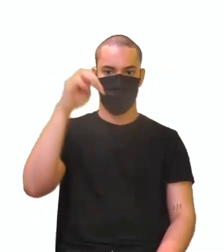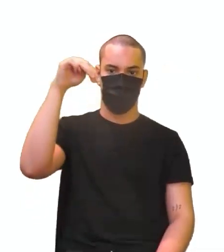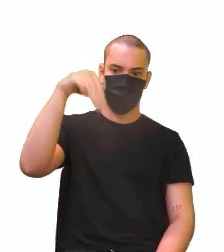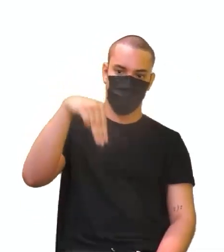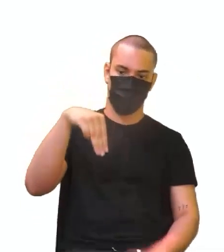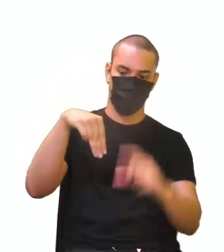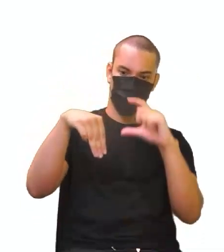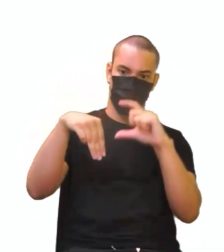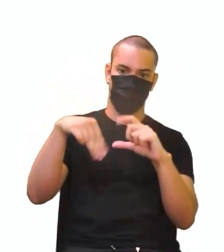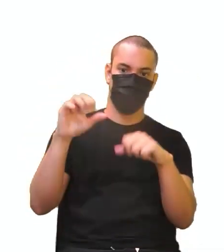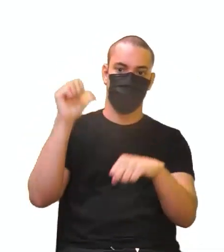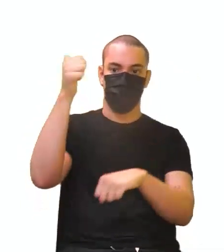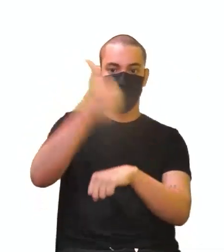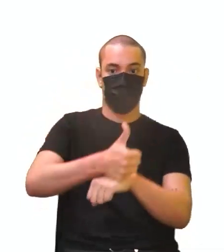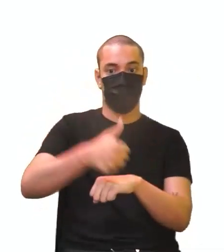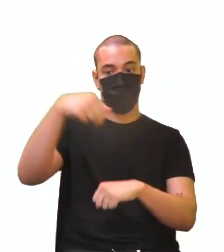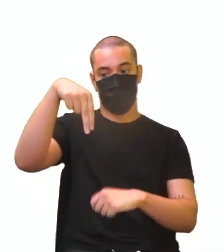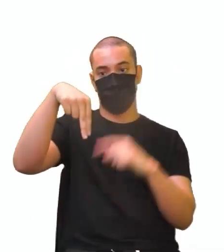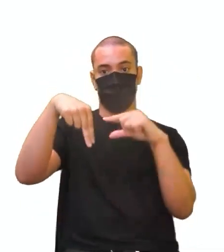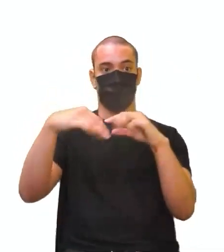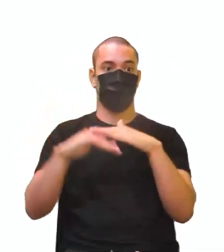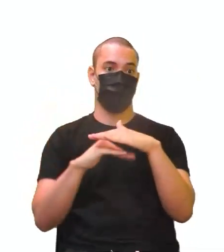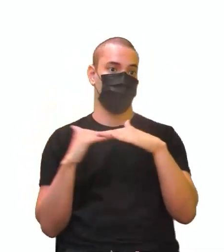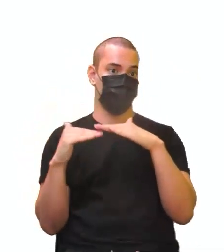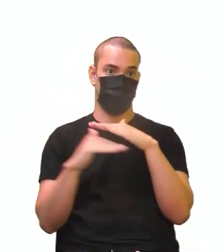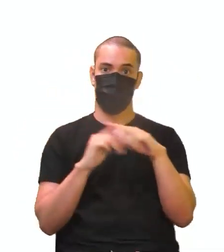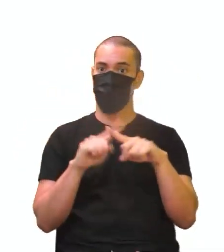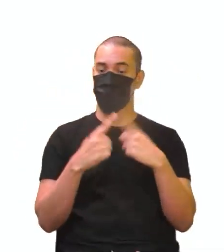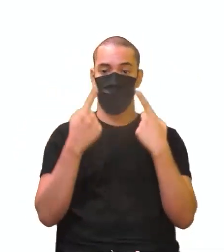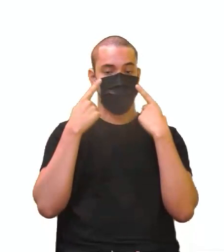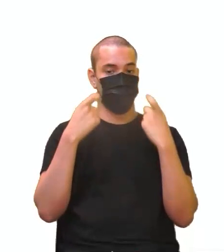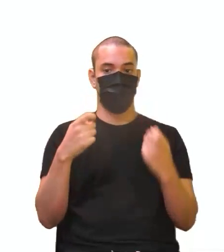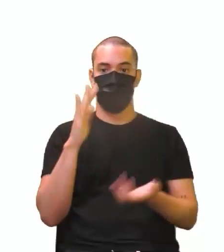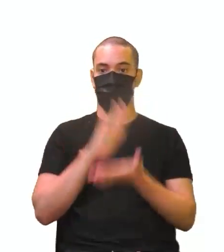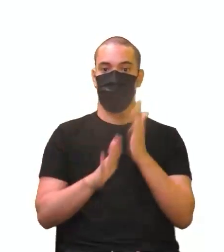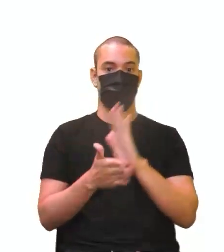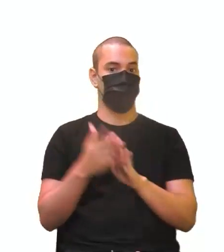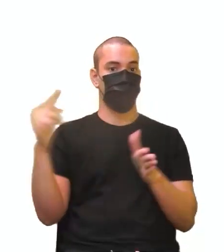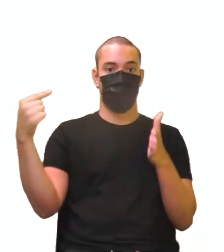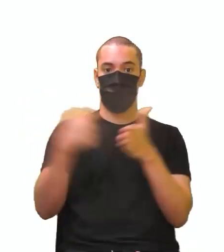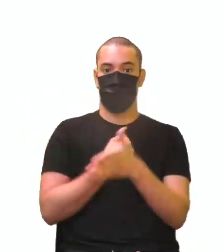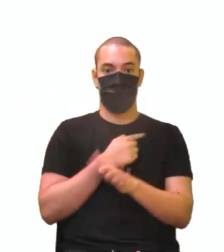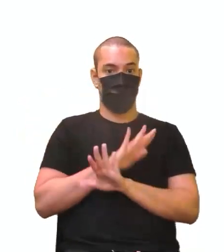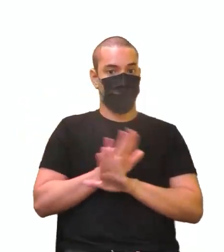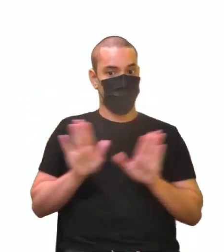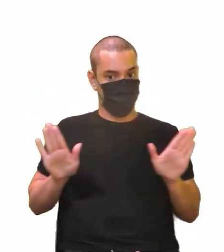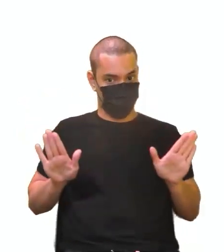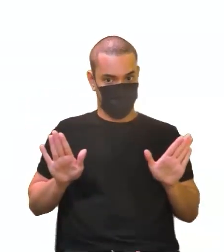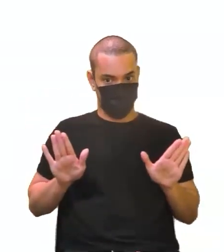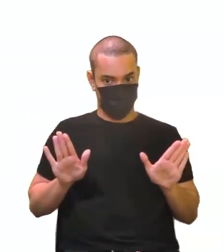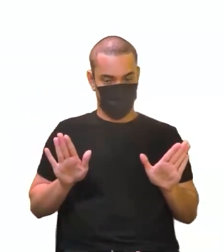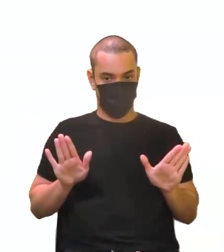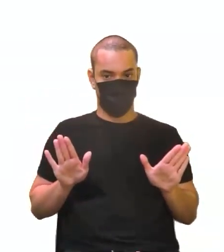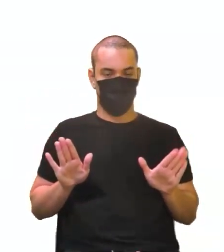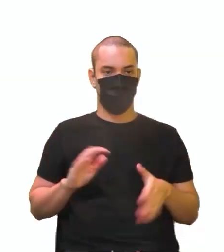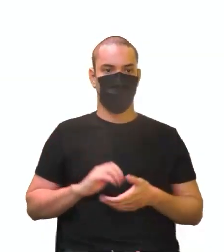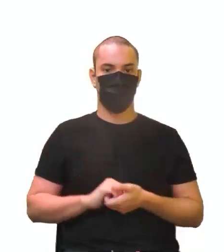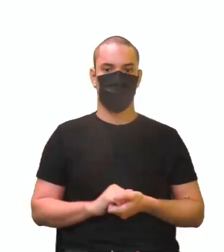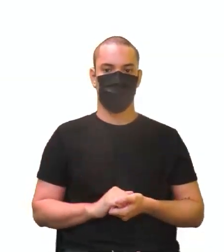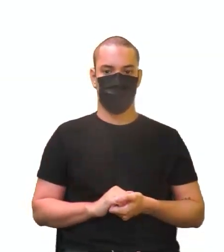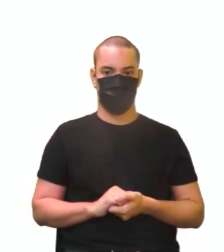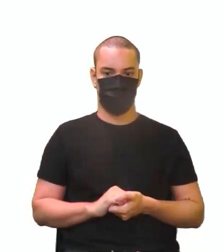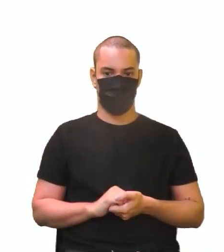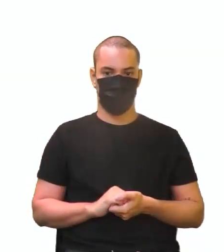Mzão dominante e o Nzinho recessivo. Também não interessa, porque se ele não está perguntando, tá bom? Aí, olha